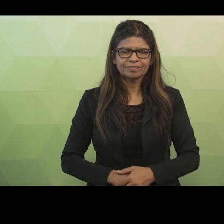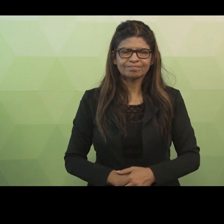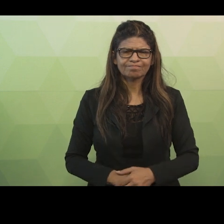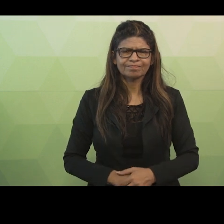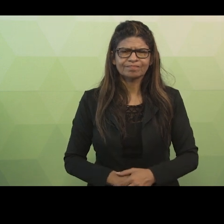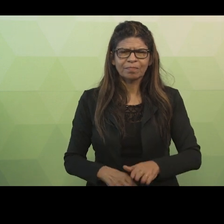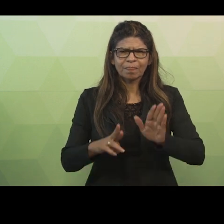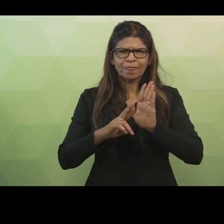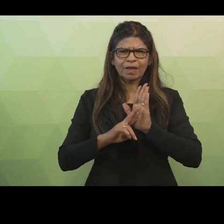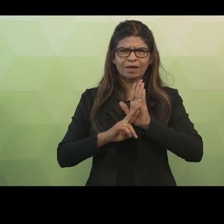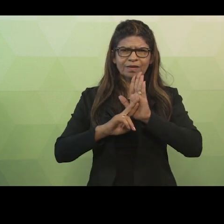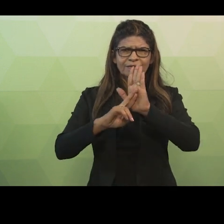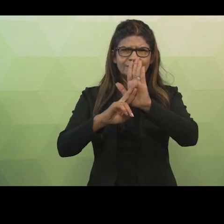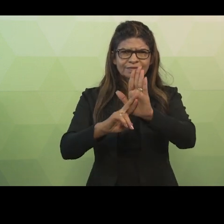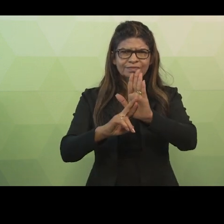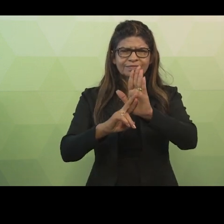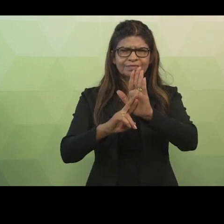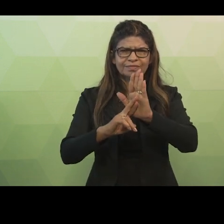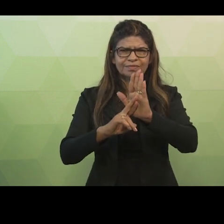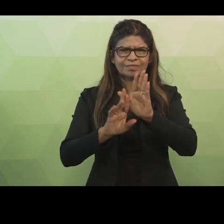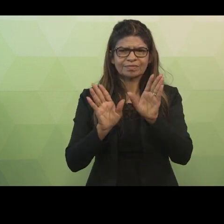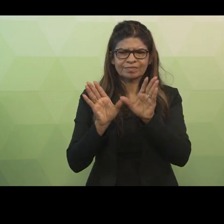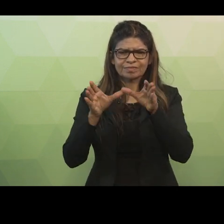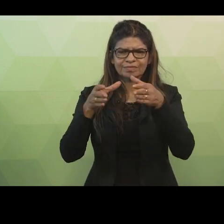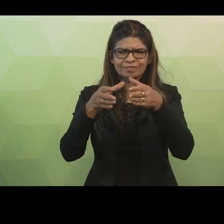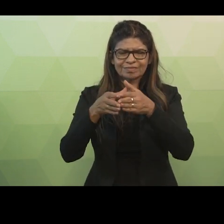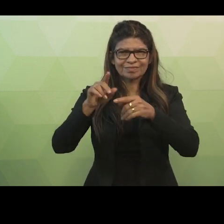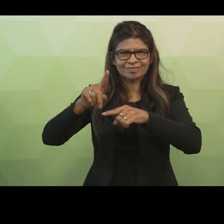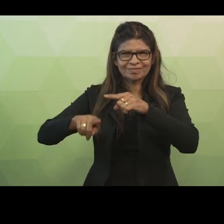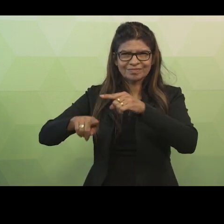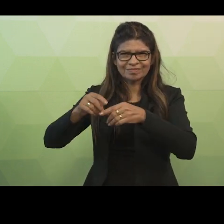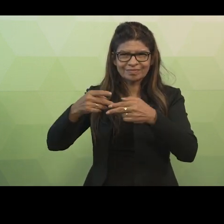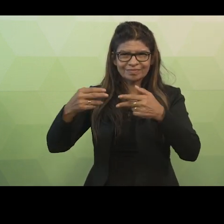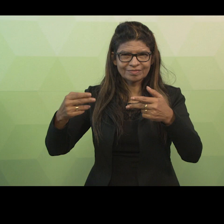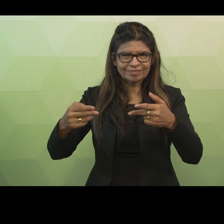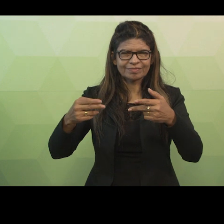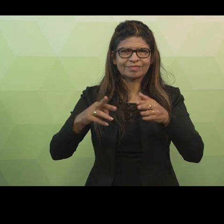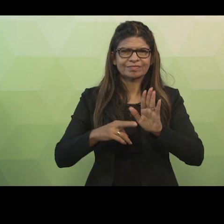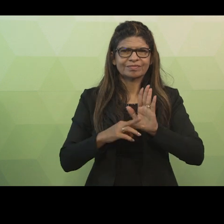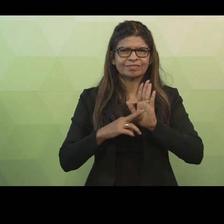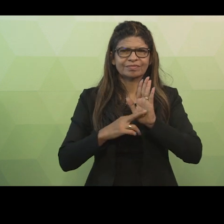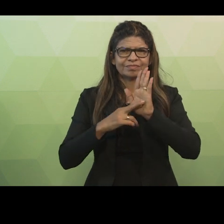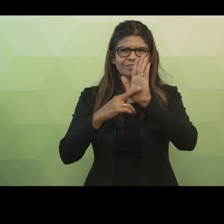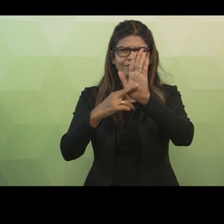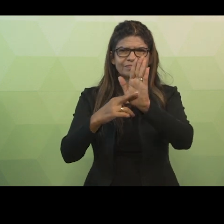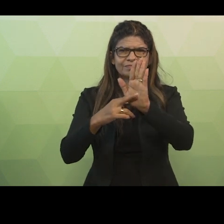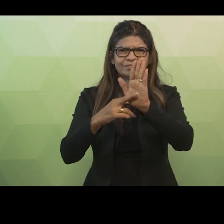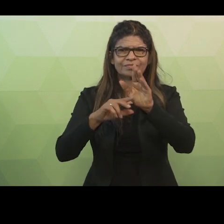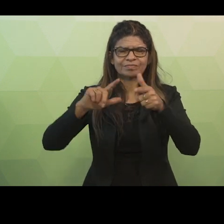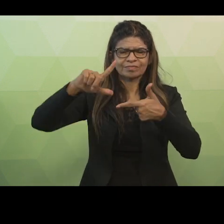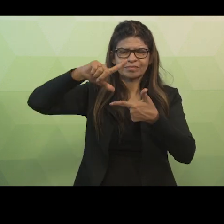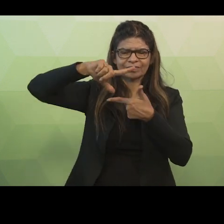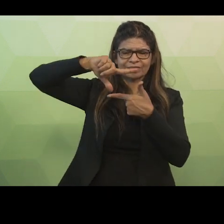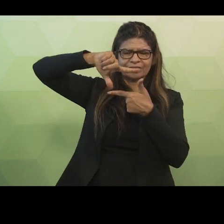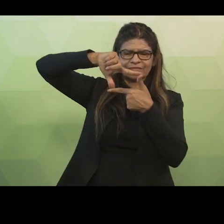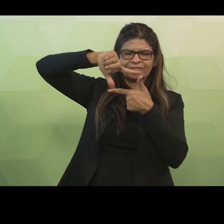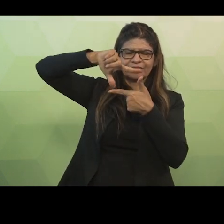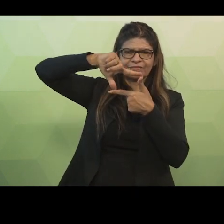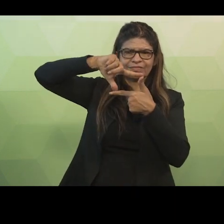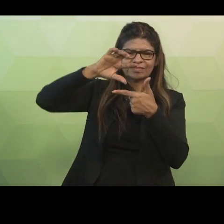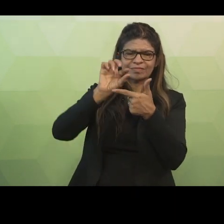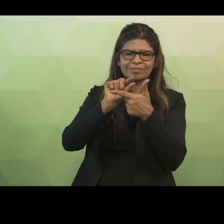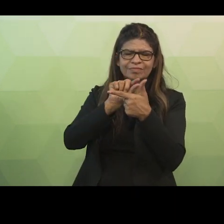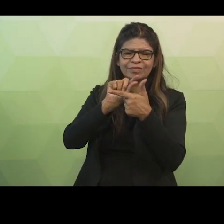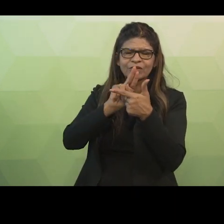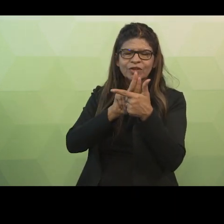Para a representação gráfica das classes e objeto, utilizamos um retângulo e escrevemos em seu interior o nome